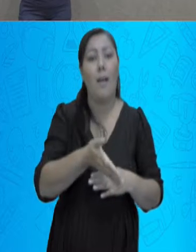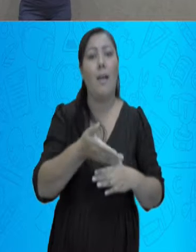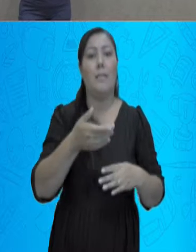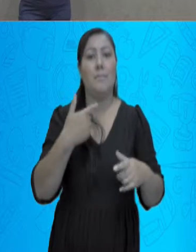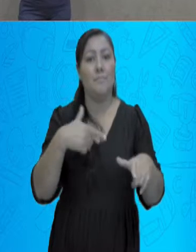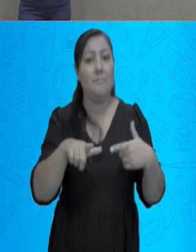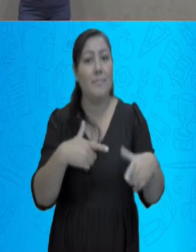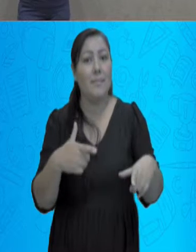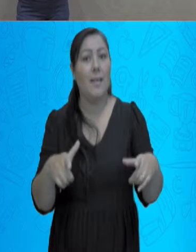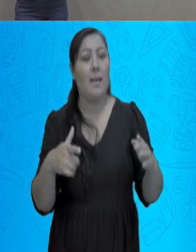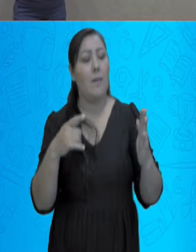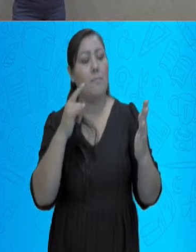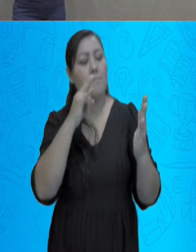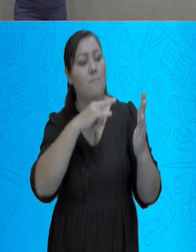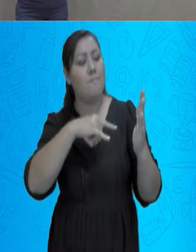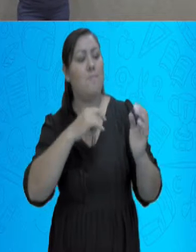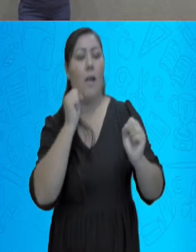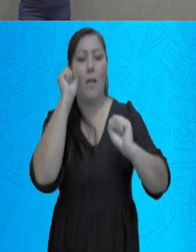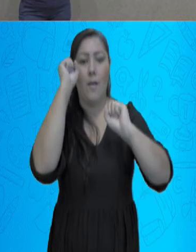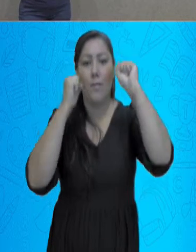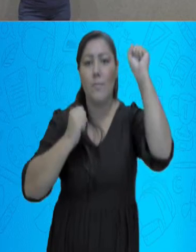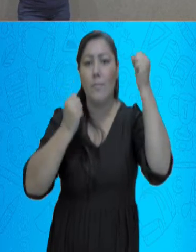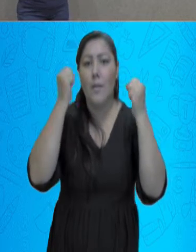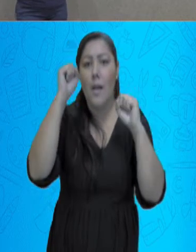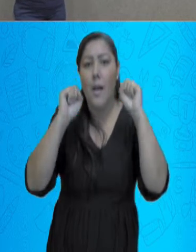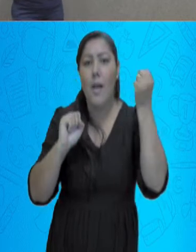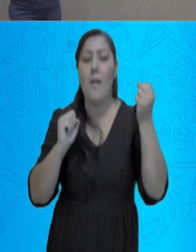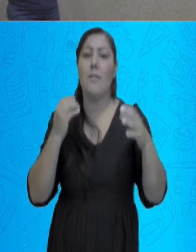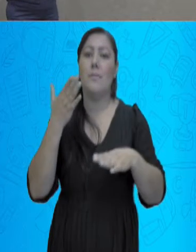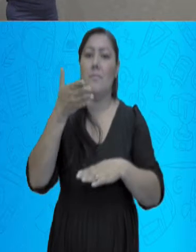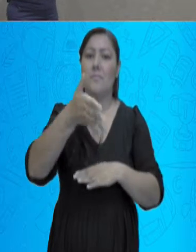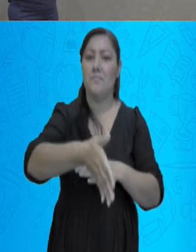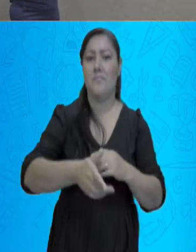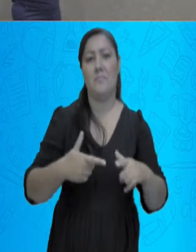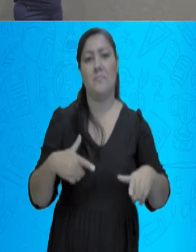as fábricas, para que elas pudessem desempenhar esse papel.